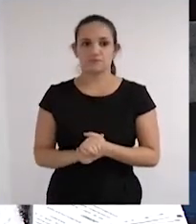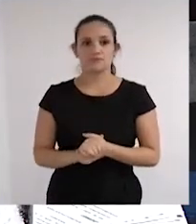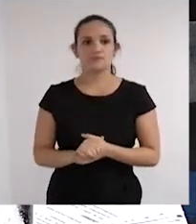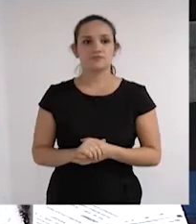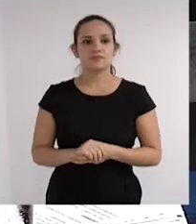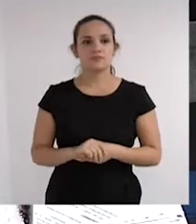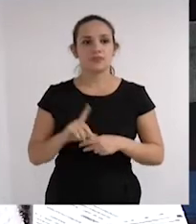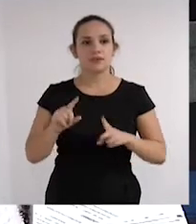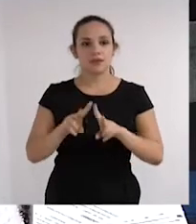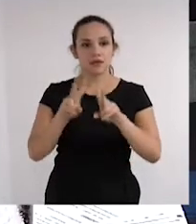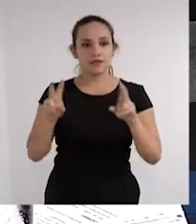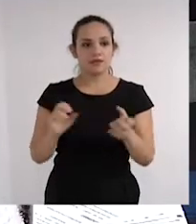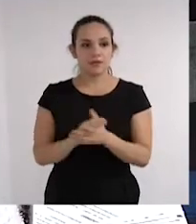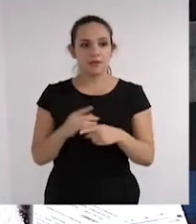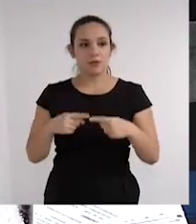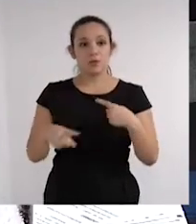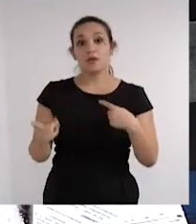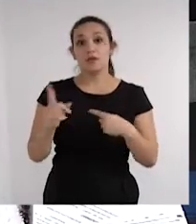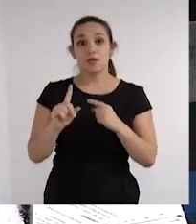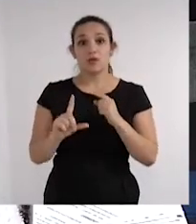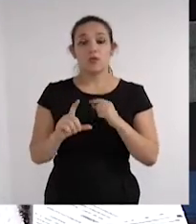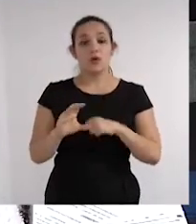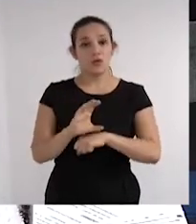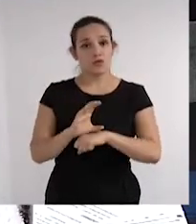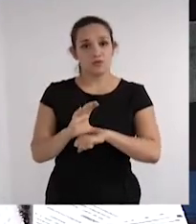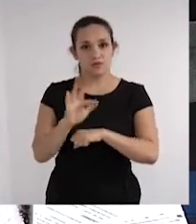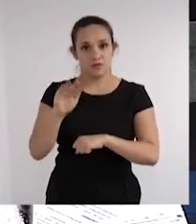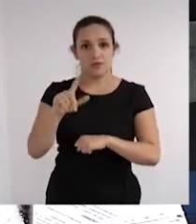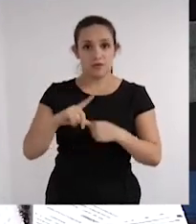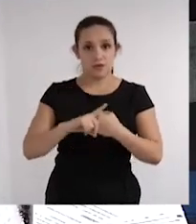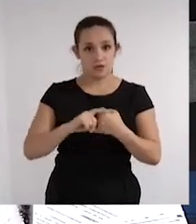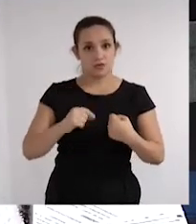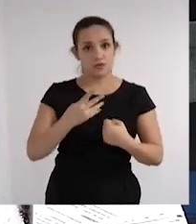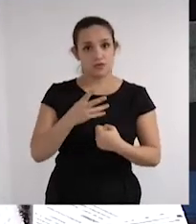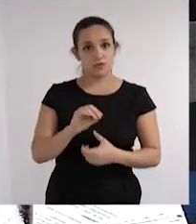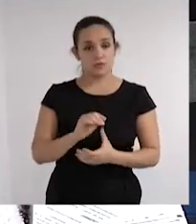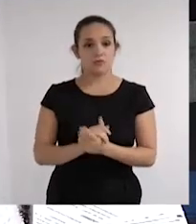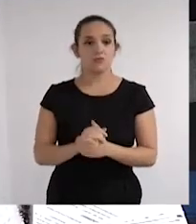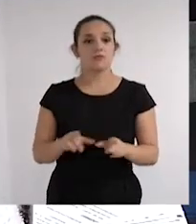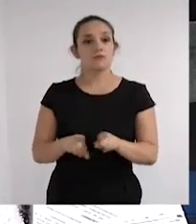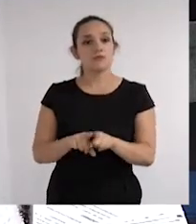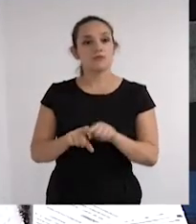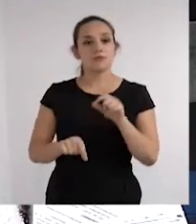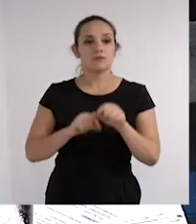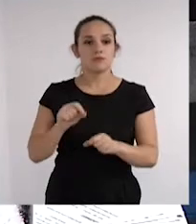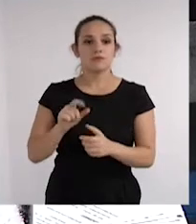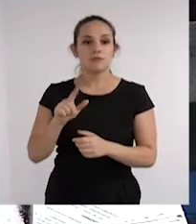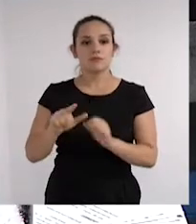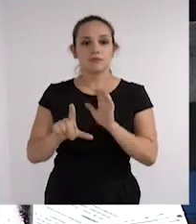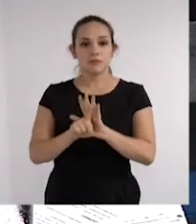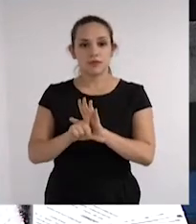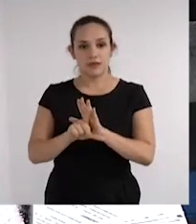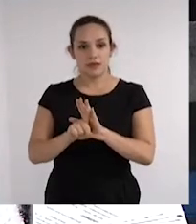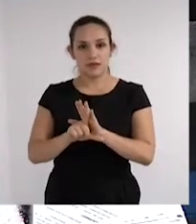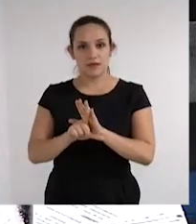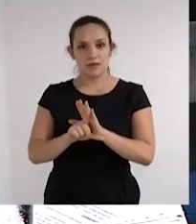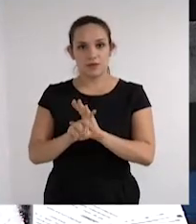no que se refere à questão da inconstitucionalidade, que é o artigo 40 da Constituição Federal e também a Lei Federal